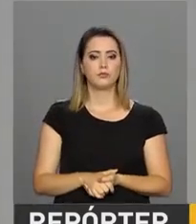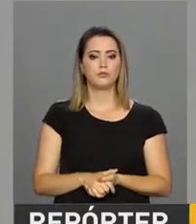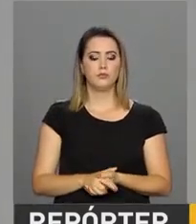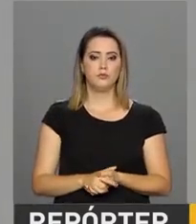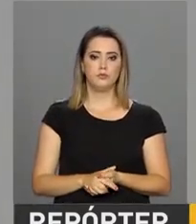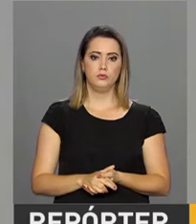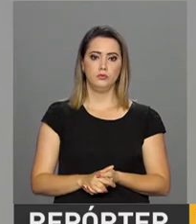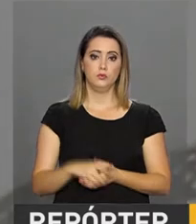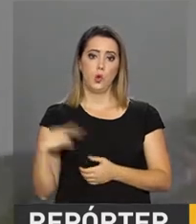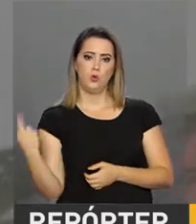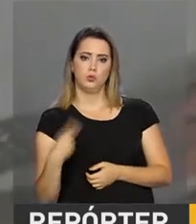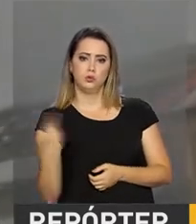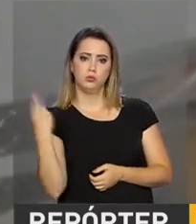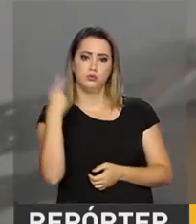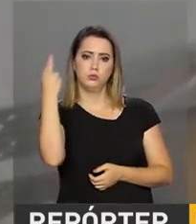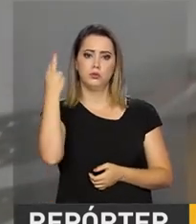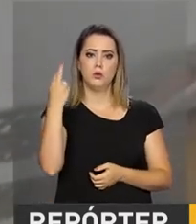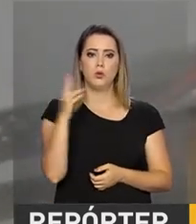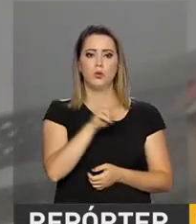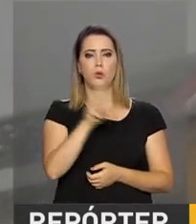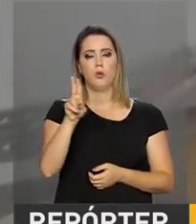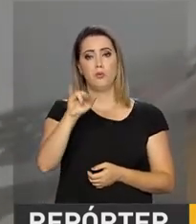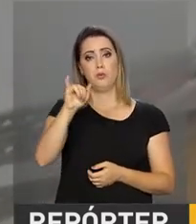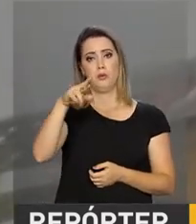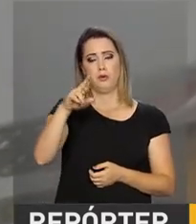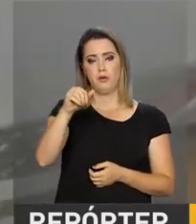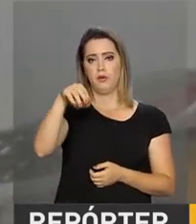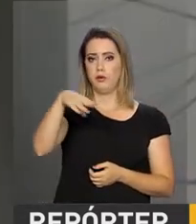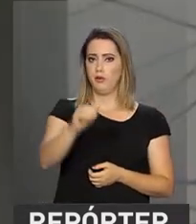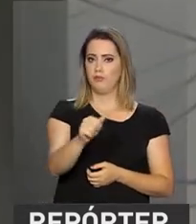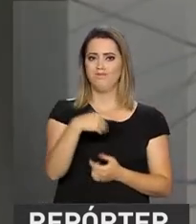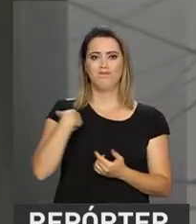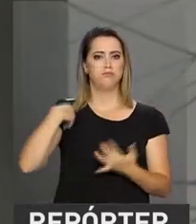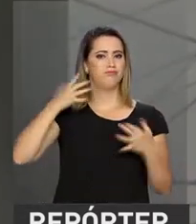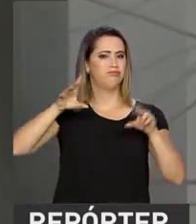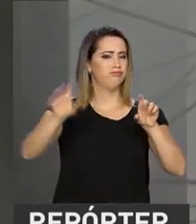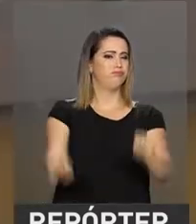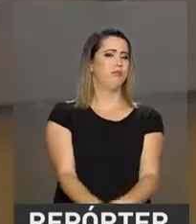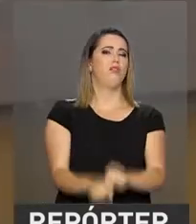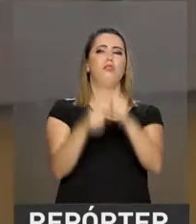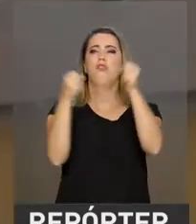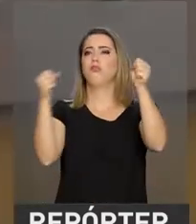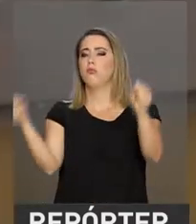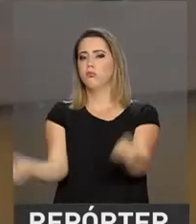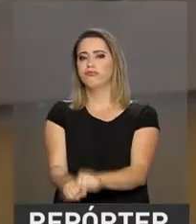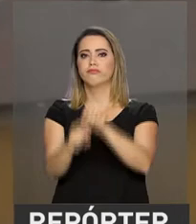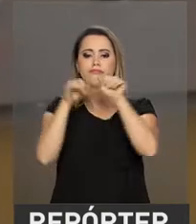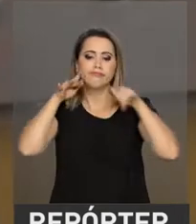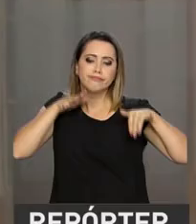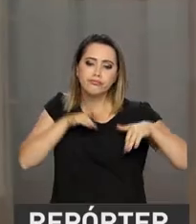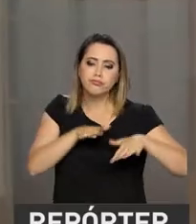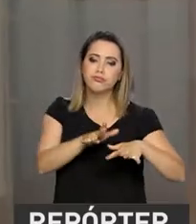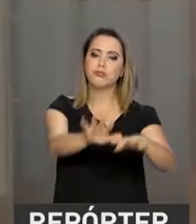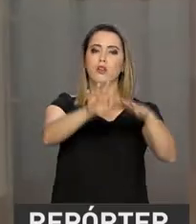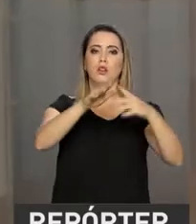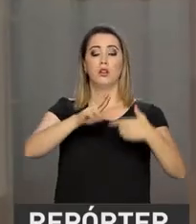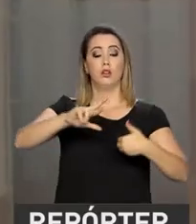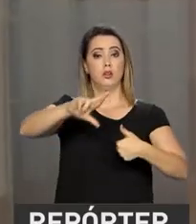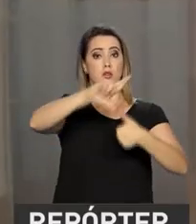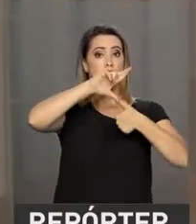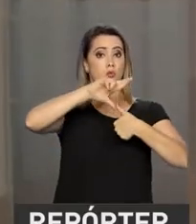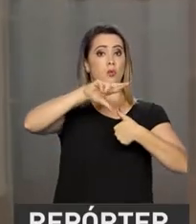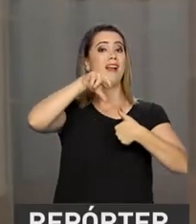o furacão irmã deixou um rastro de destruição por onde passou no caribe o irmão alcançou a categoria 5